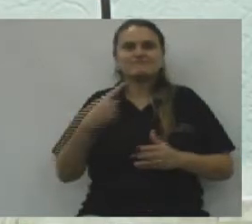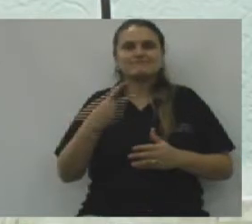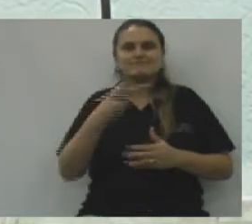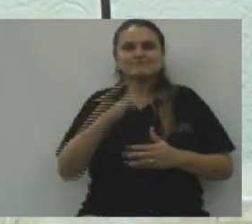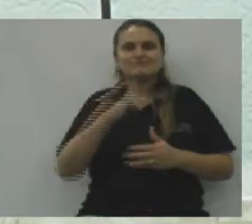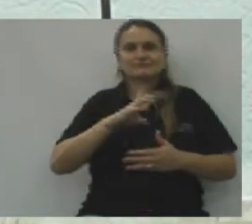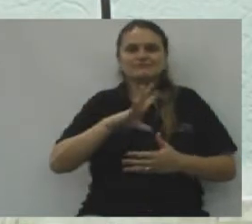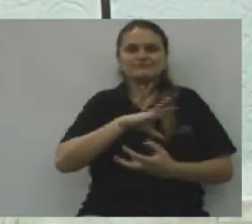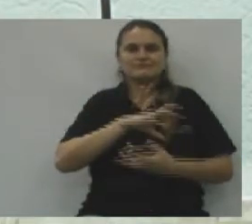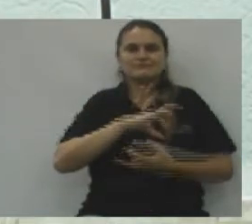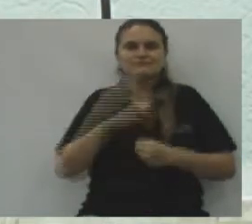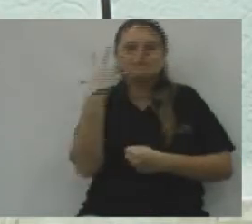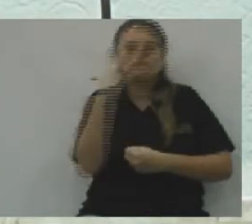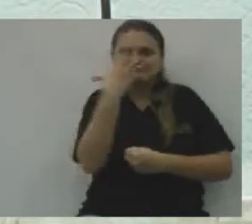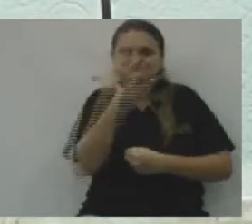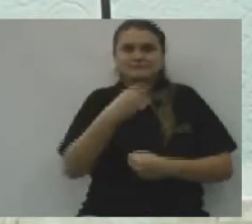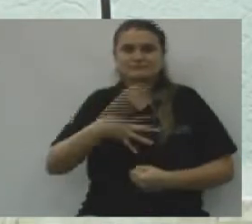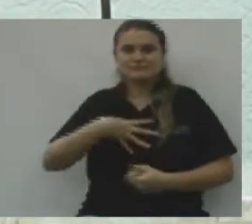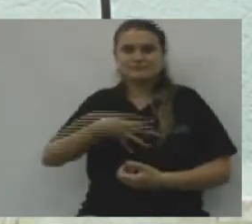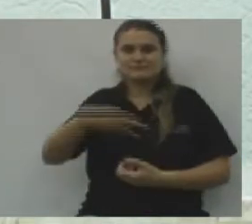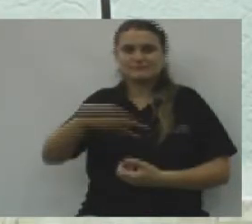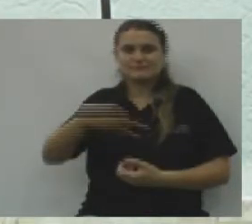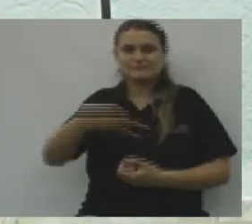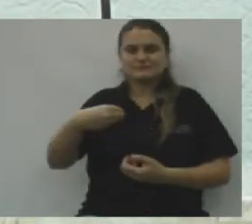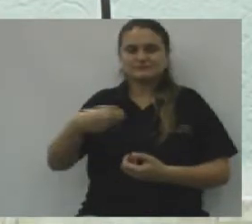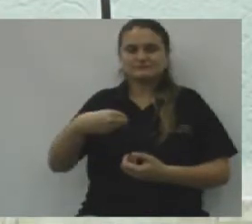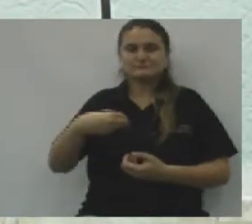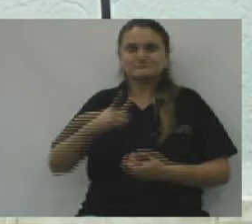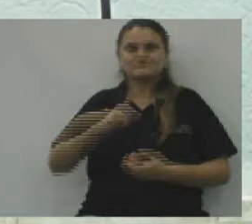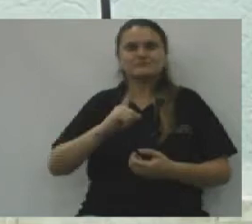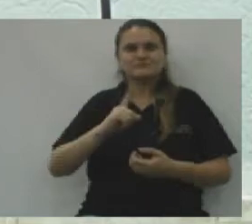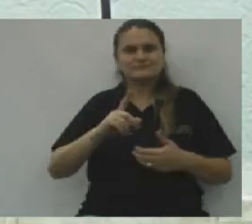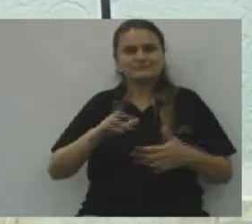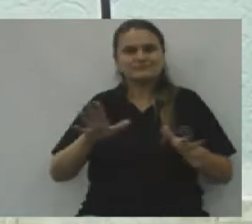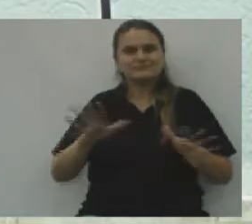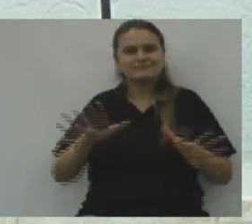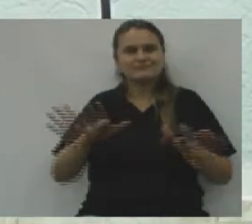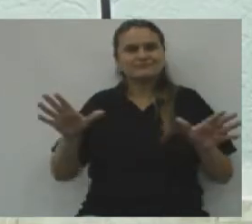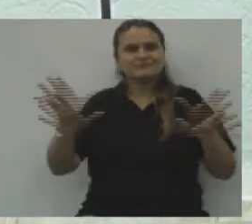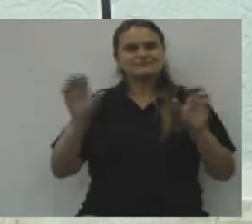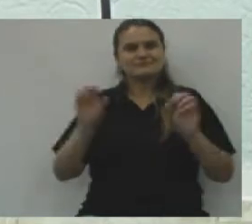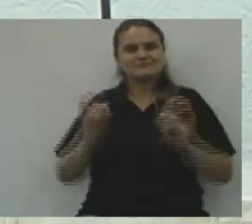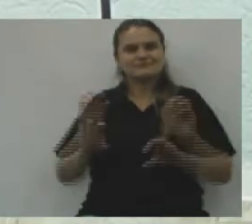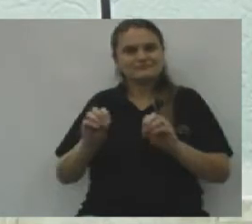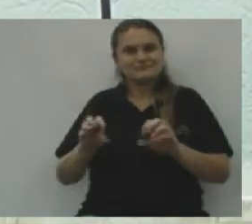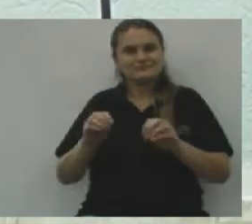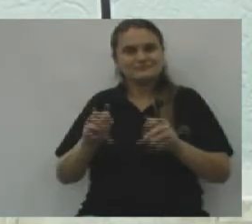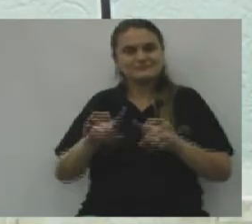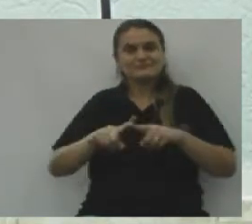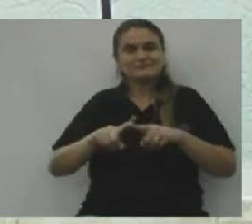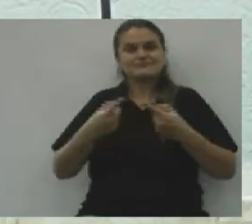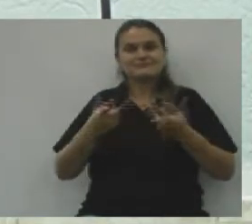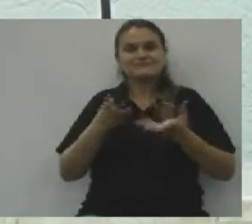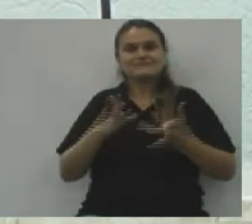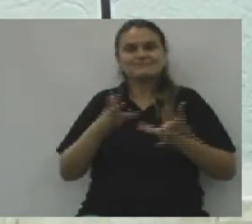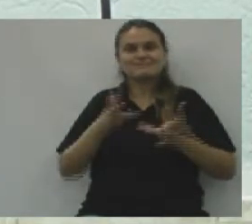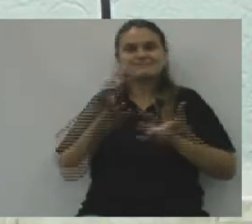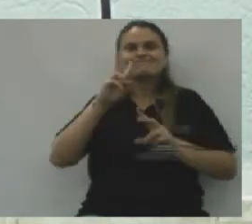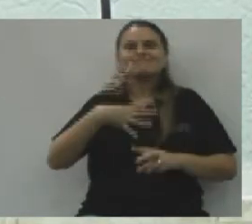da beleza dos filhos que gera. Que dá as asas, ensina a voar, mas que não quer ver partir